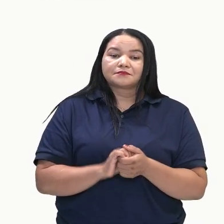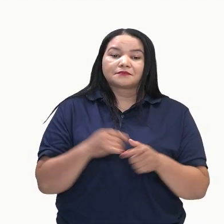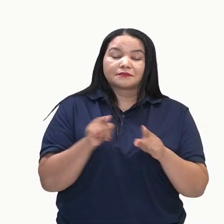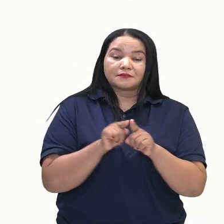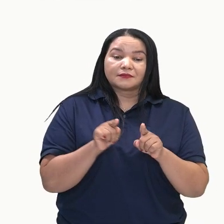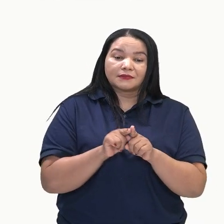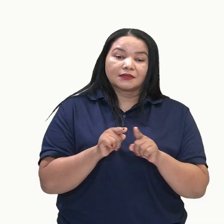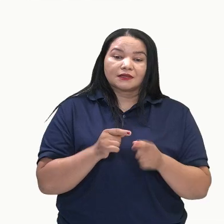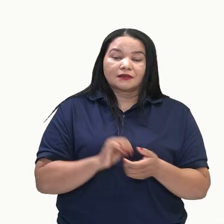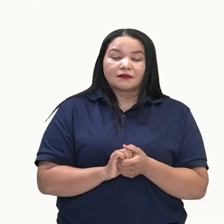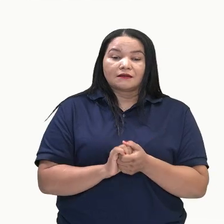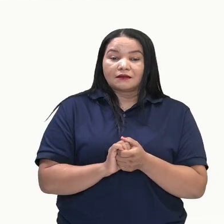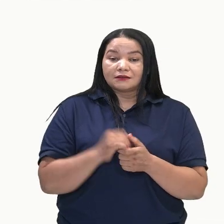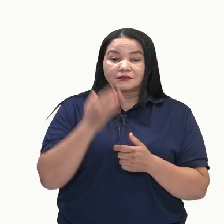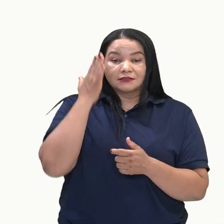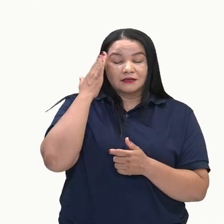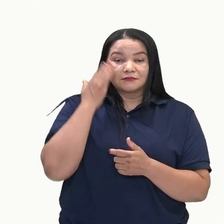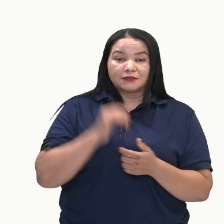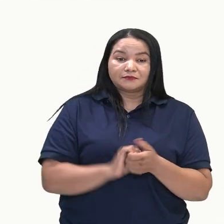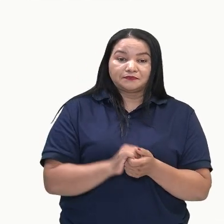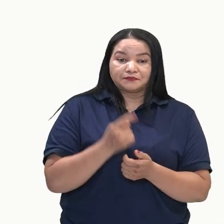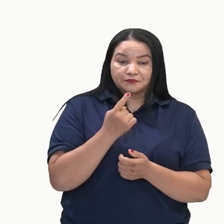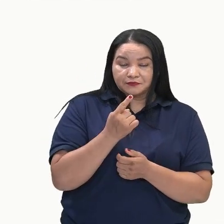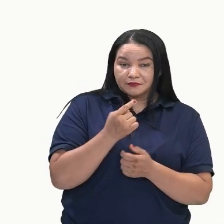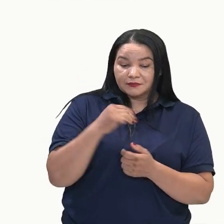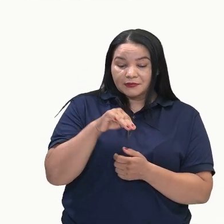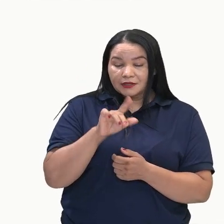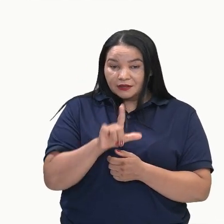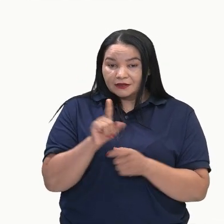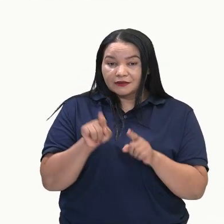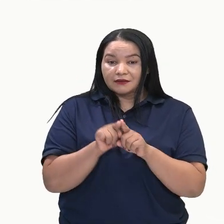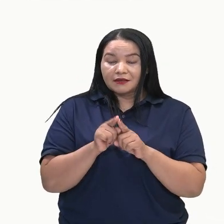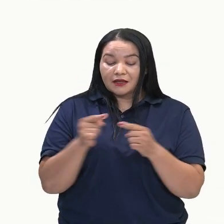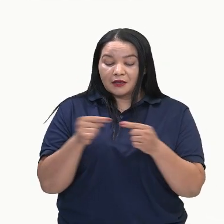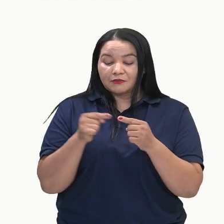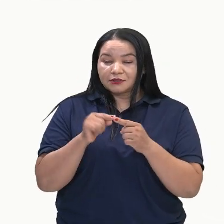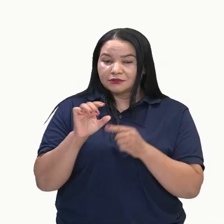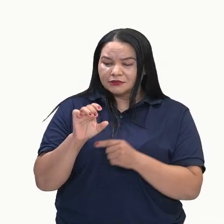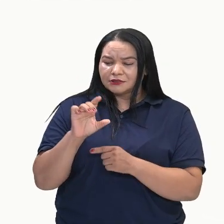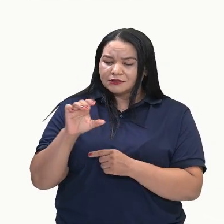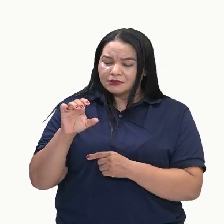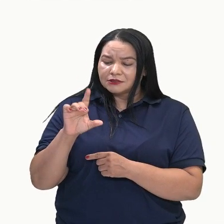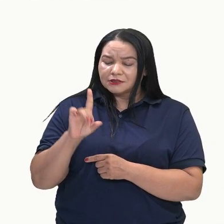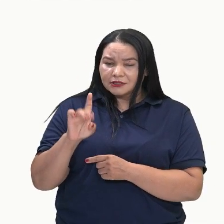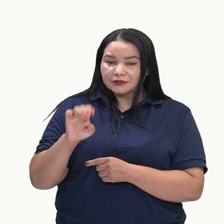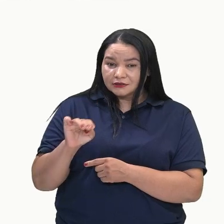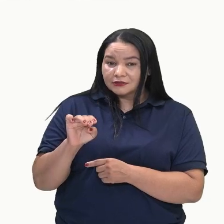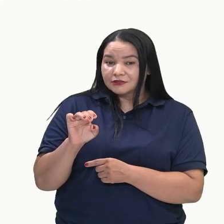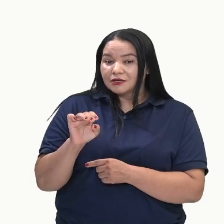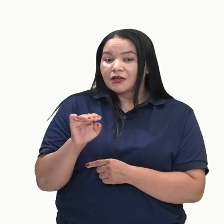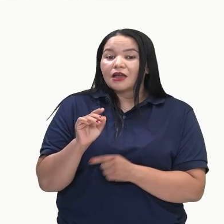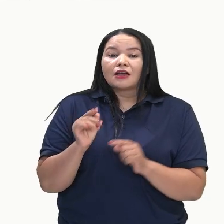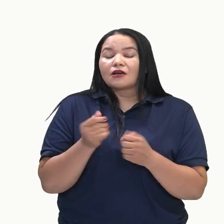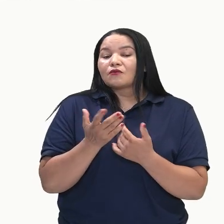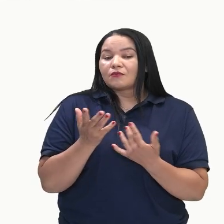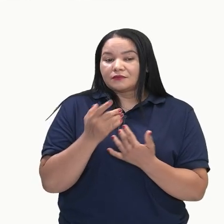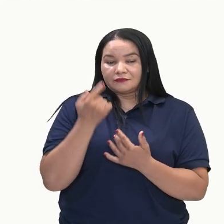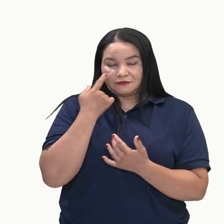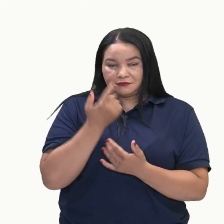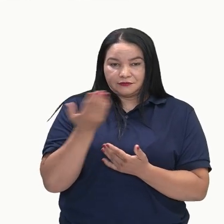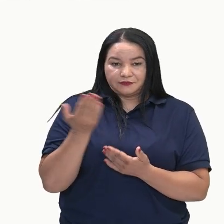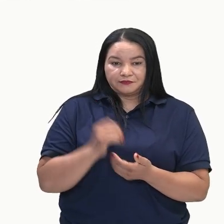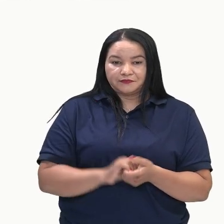1 decímetro cúbico pode ajudar você a visualizar as quantidades. Vamos supor o seguinte, que